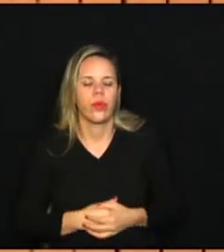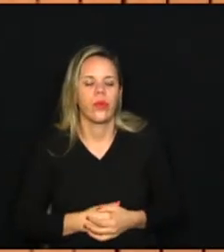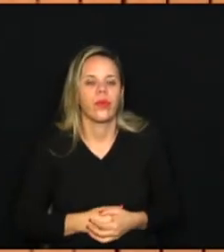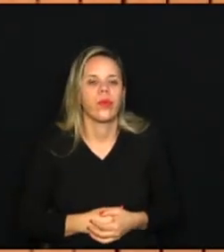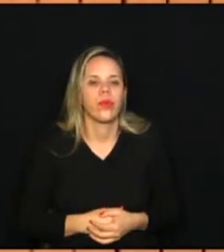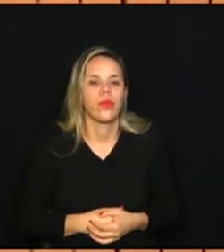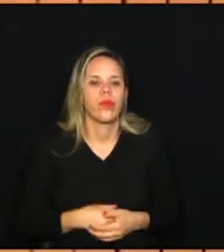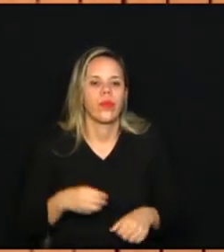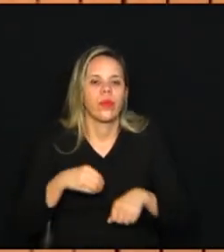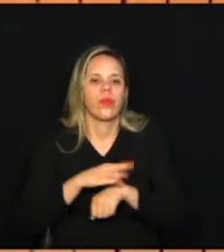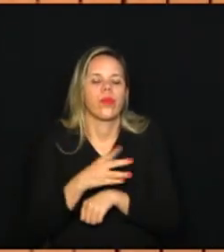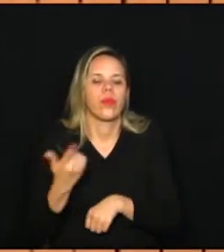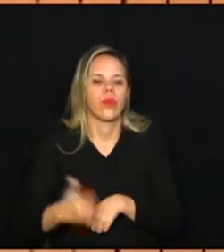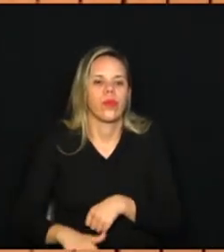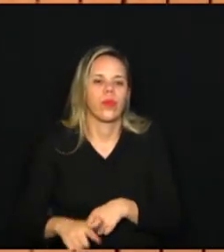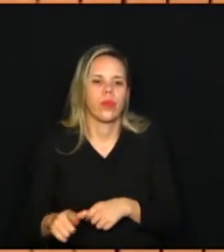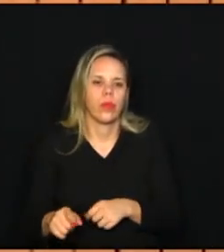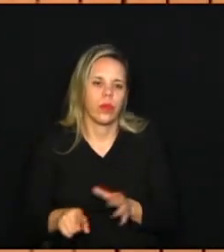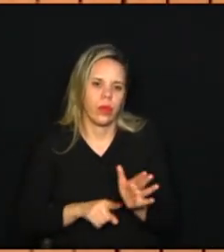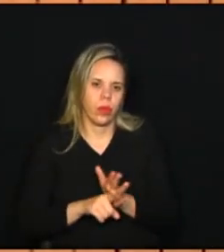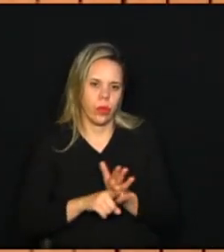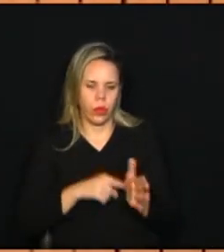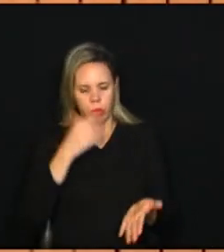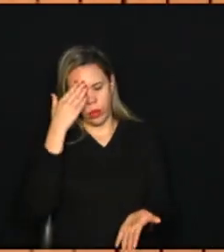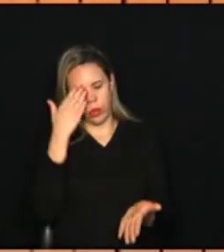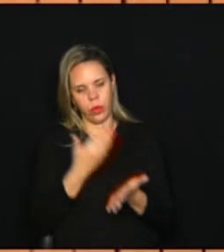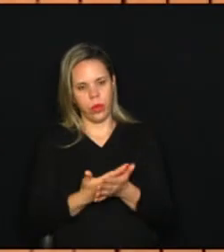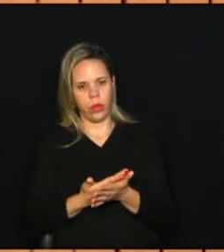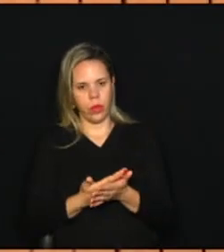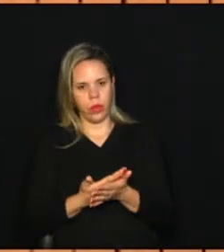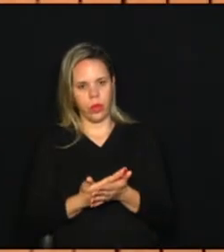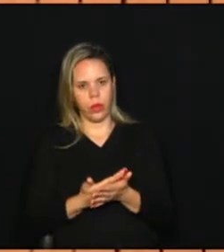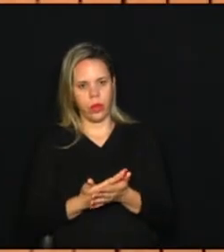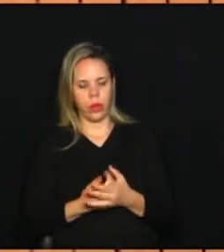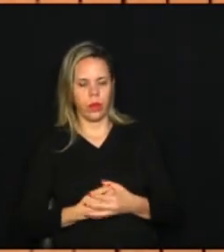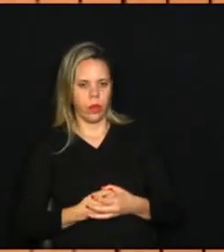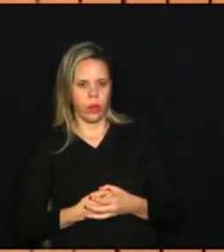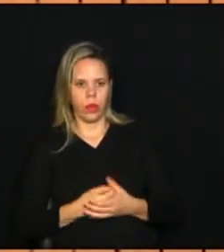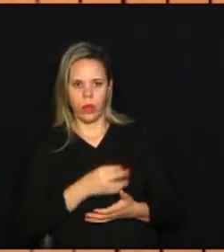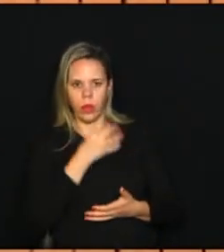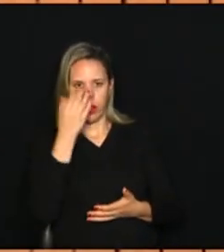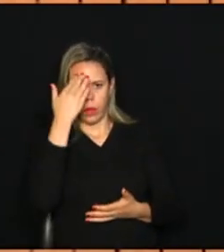de trazê-lo à baia, e o fizemos, acredito, que com muita maestria. Muito